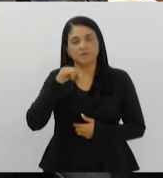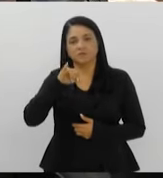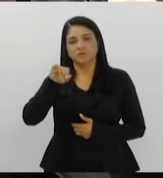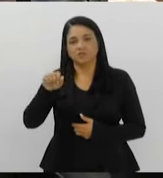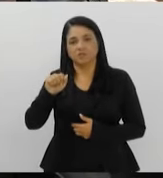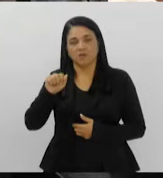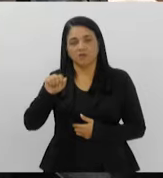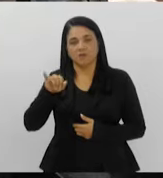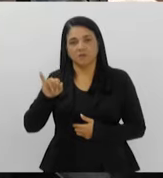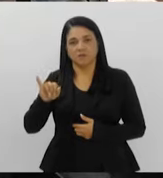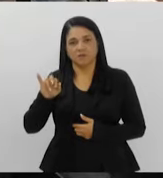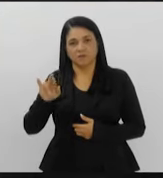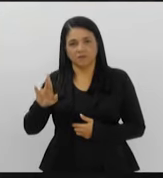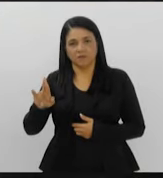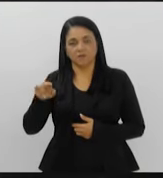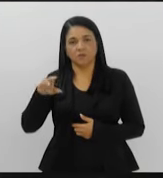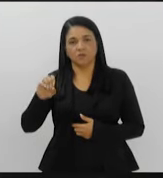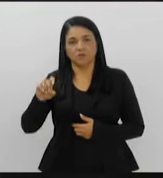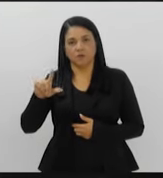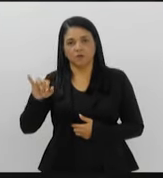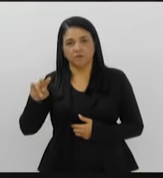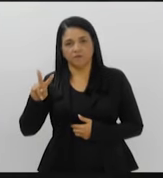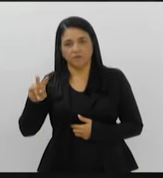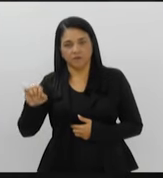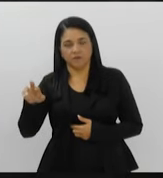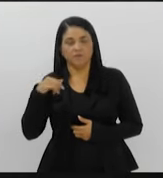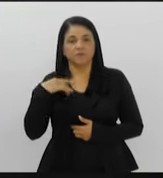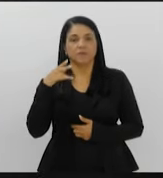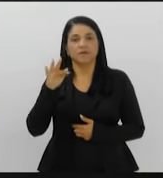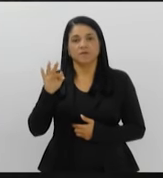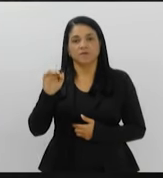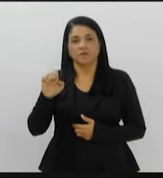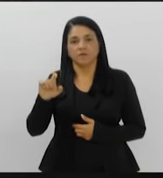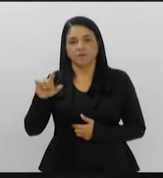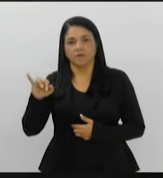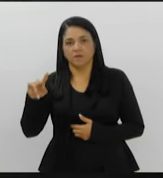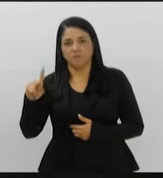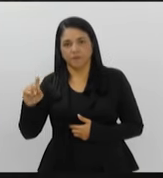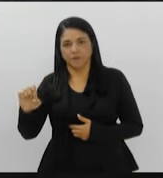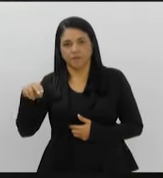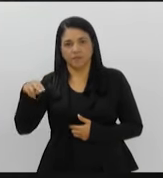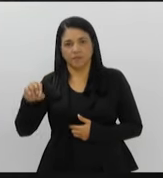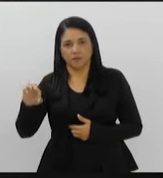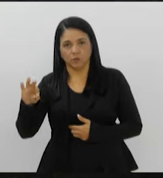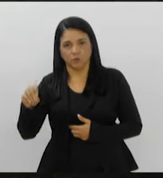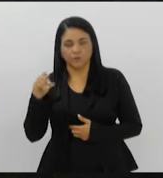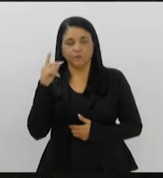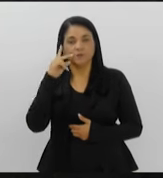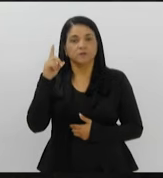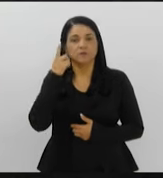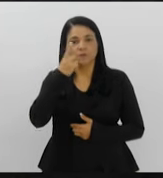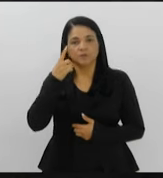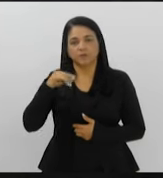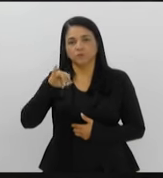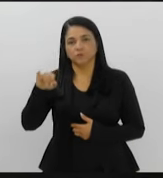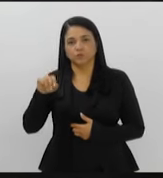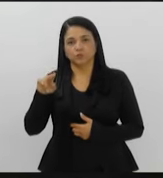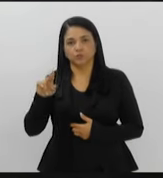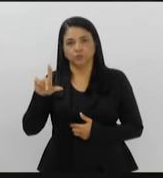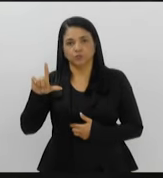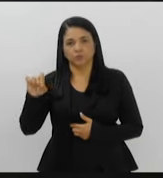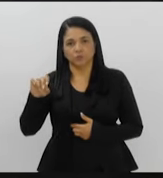Oliveira. Nosso nobre deputado Felipe Neto. Nosso nobre deputado Júlio Rocha.